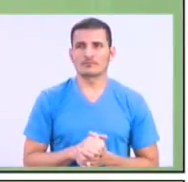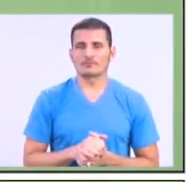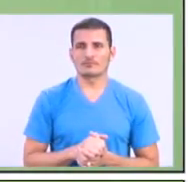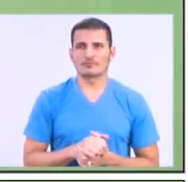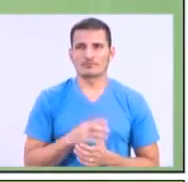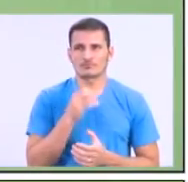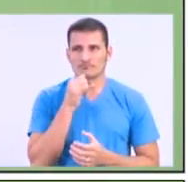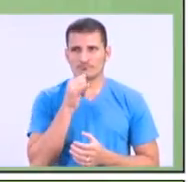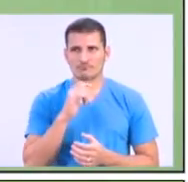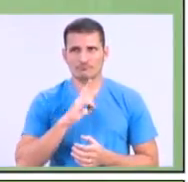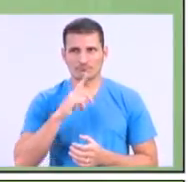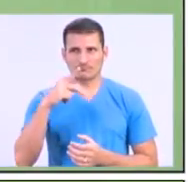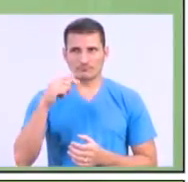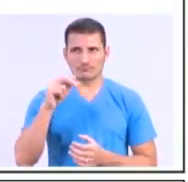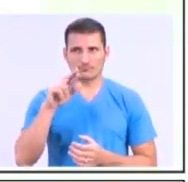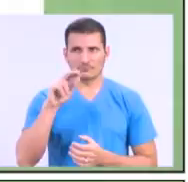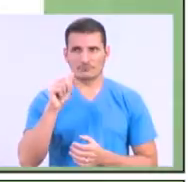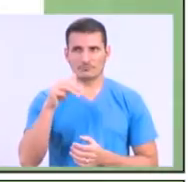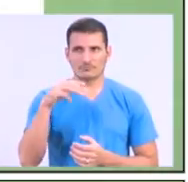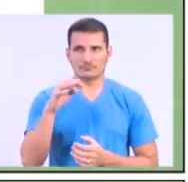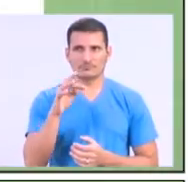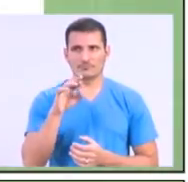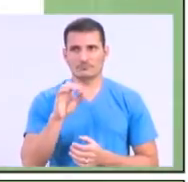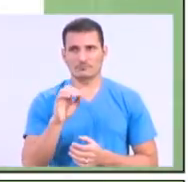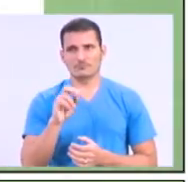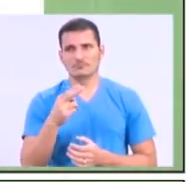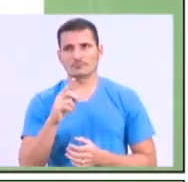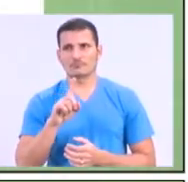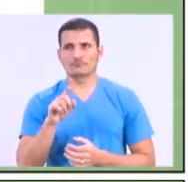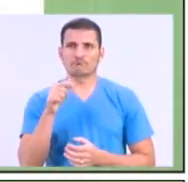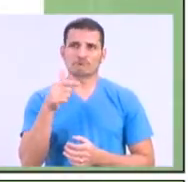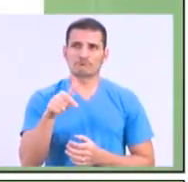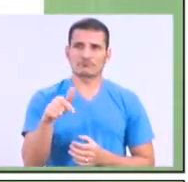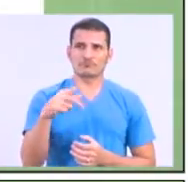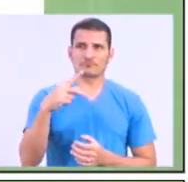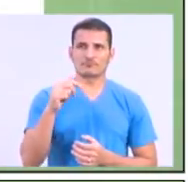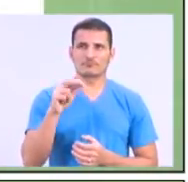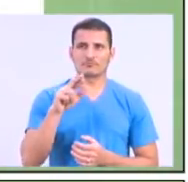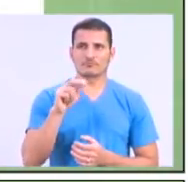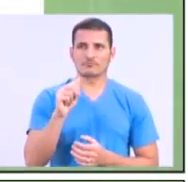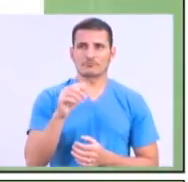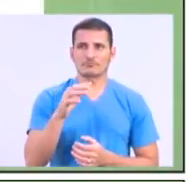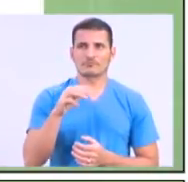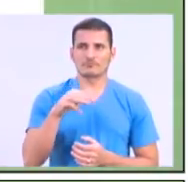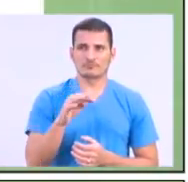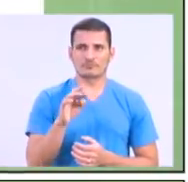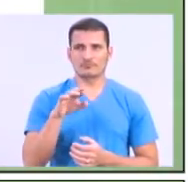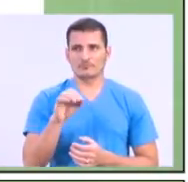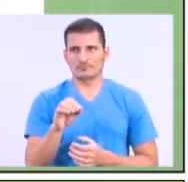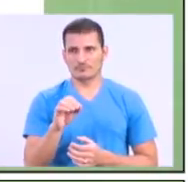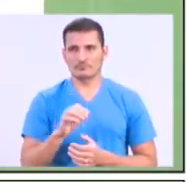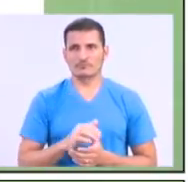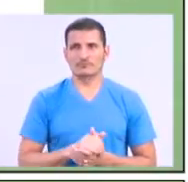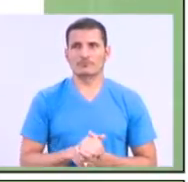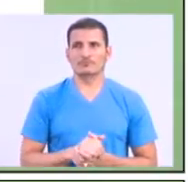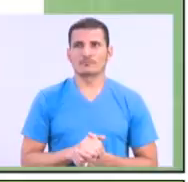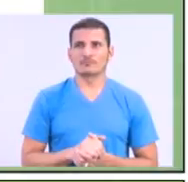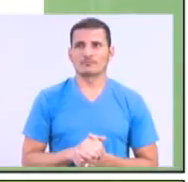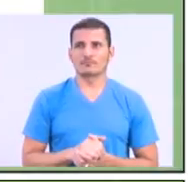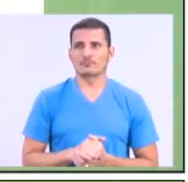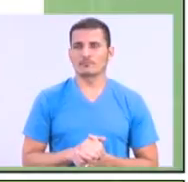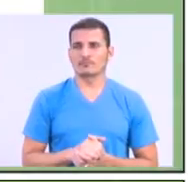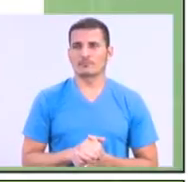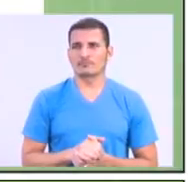parâmetro ou não. Né? Nesse caso não tem parâmetro, a função soma passa 2 parâmetros e a gente imprime na tela,